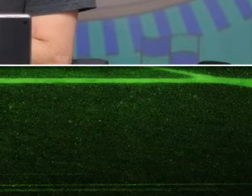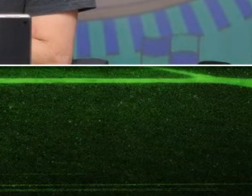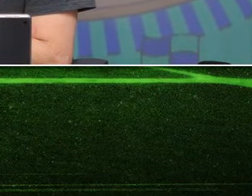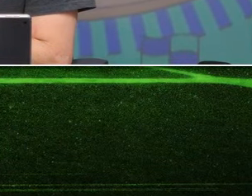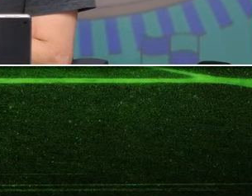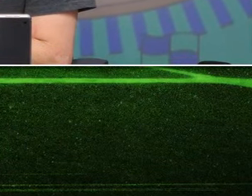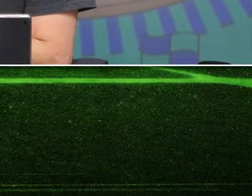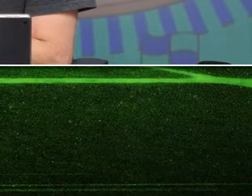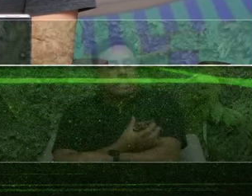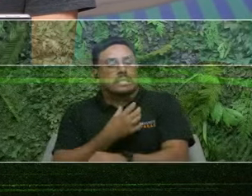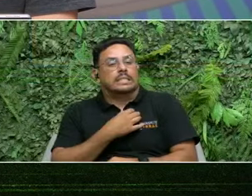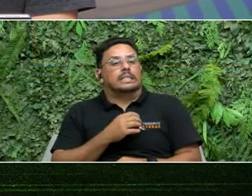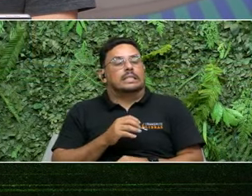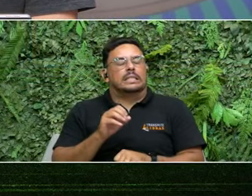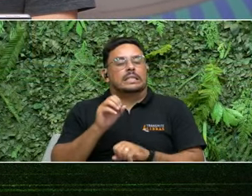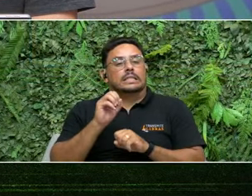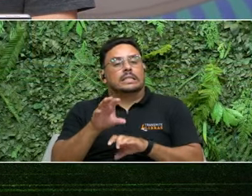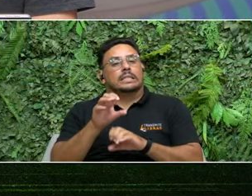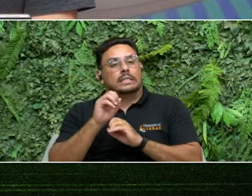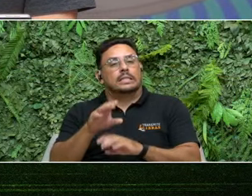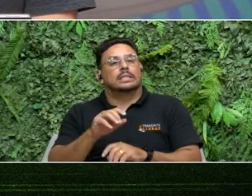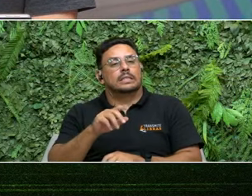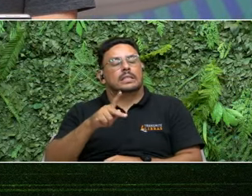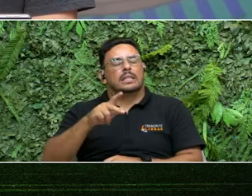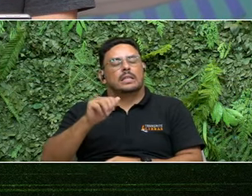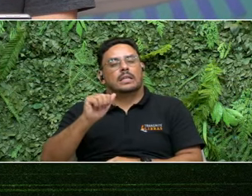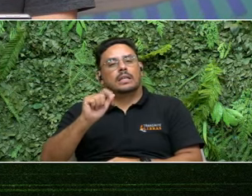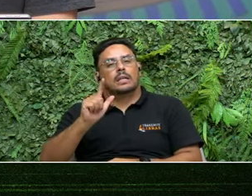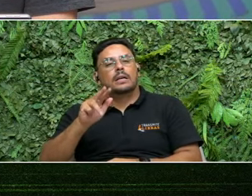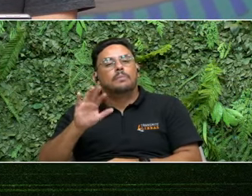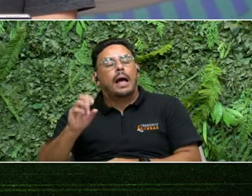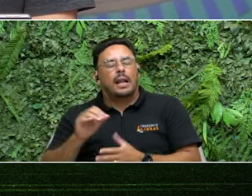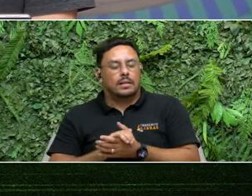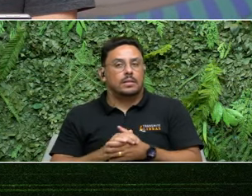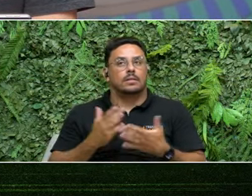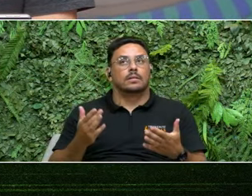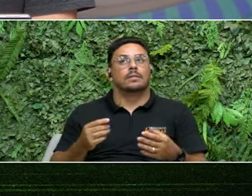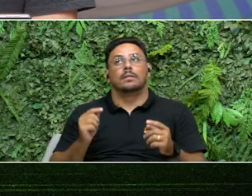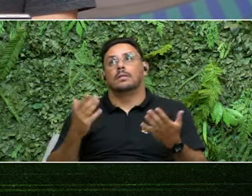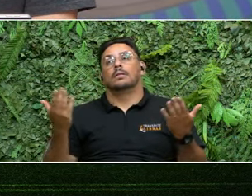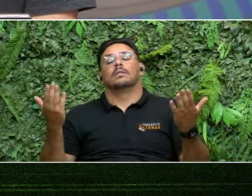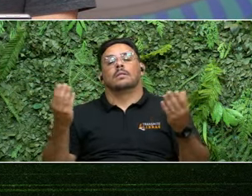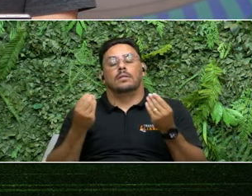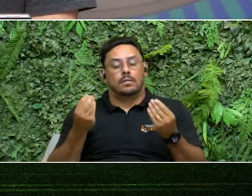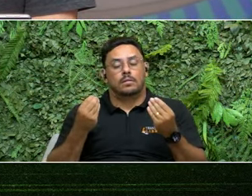escalação do laram Só faltou Palácios pelo amor de